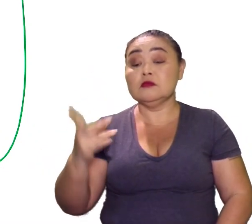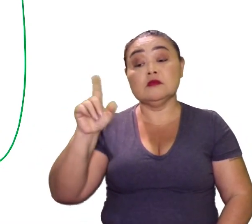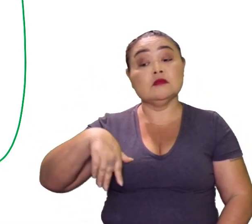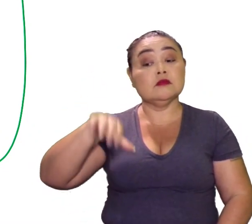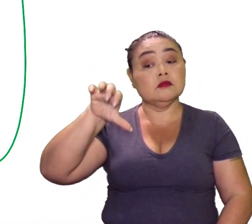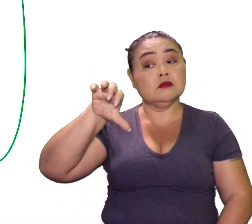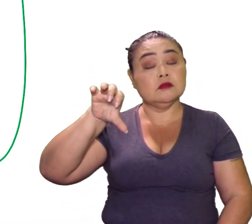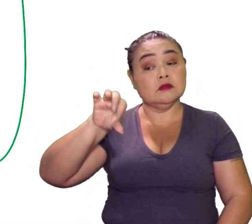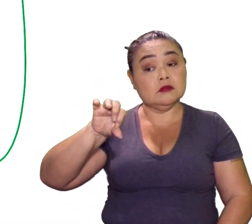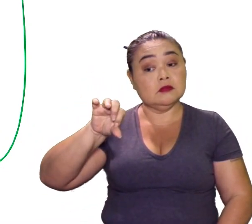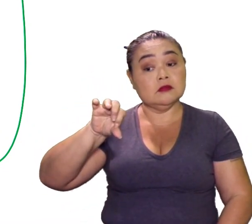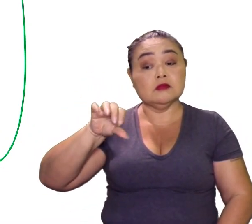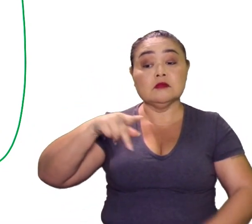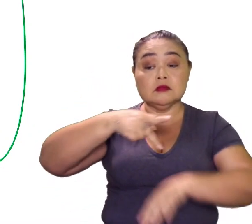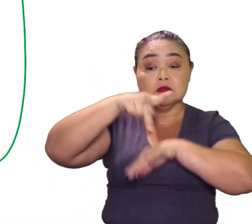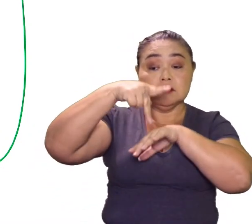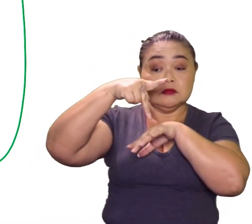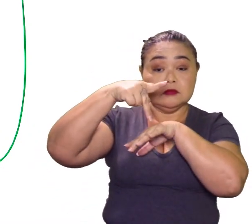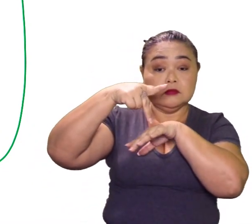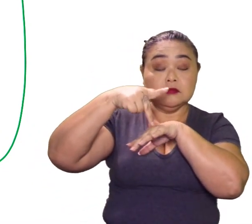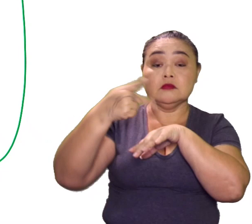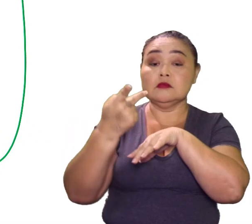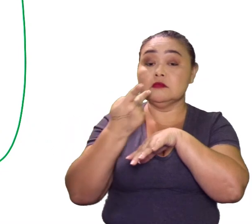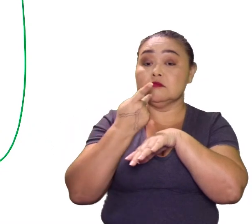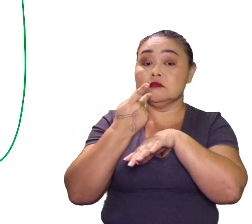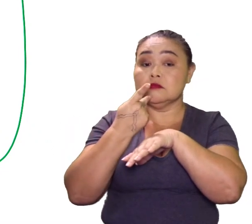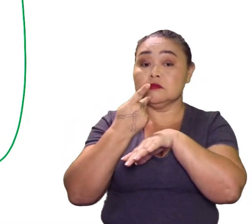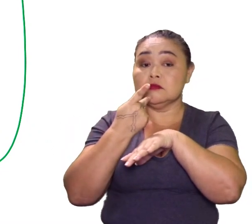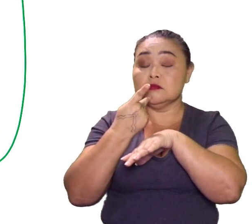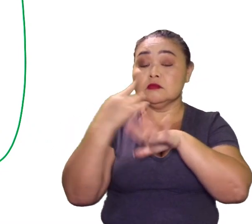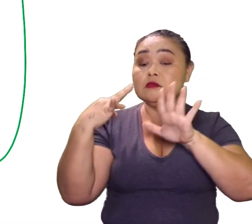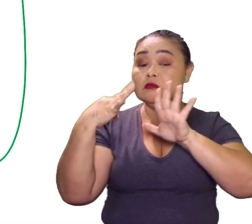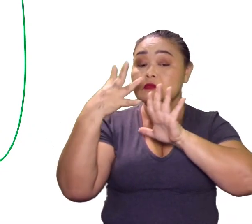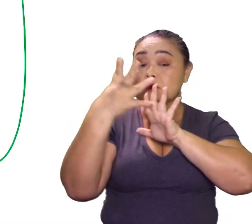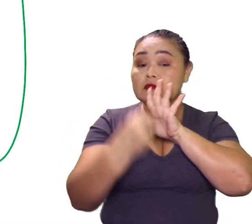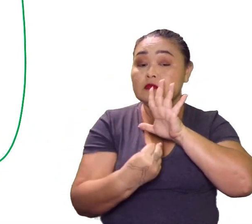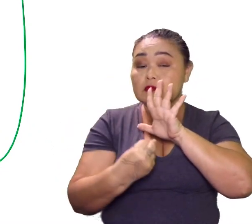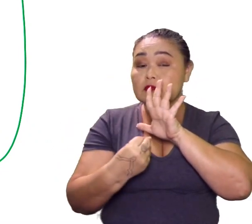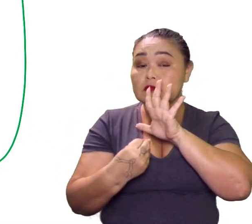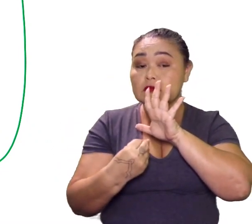9 países. Aqui, ó, nós estamos falando da Amazônia